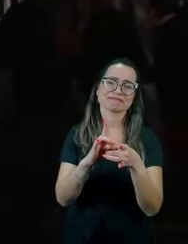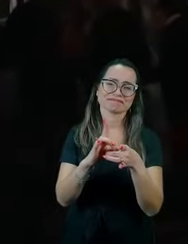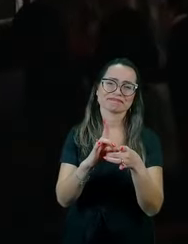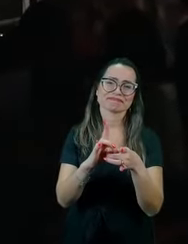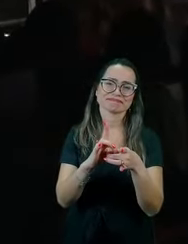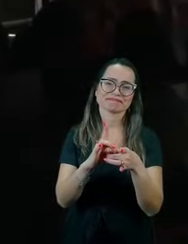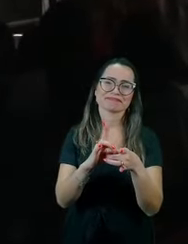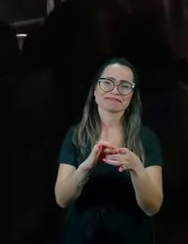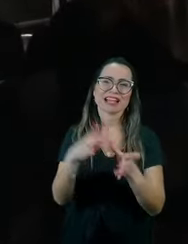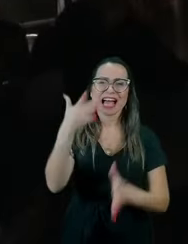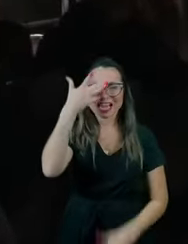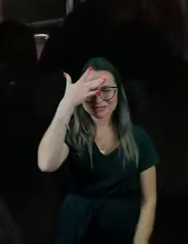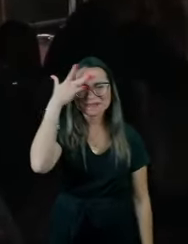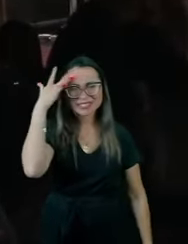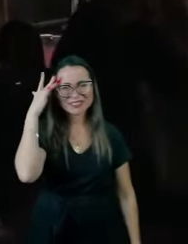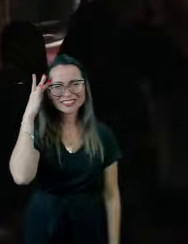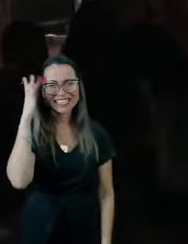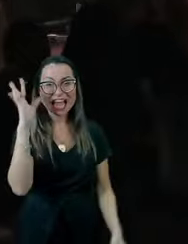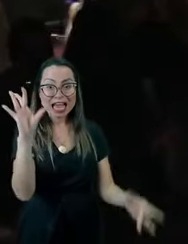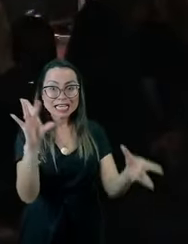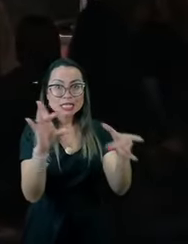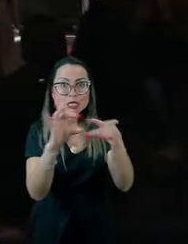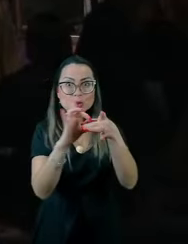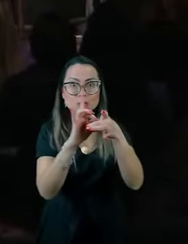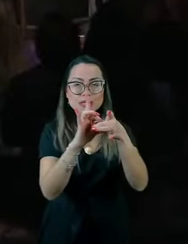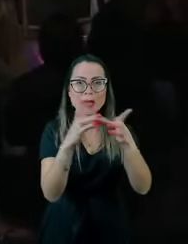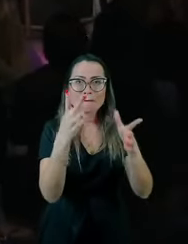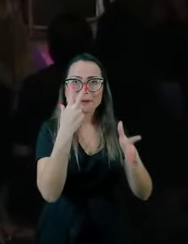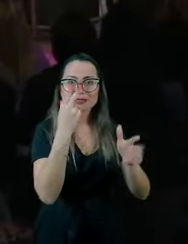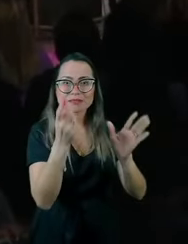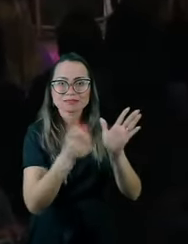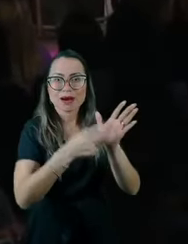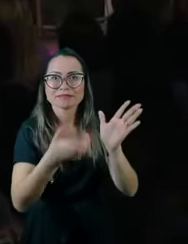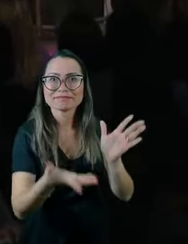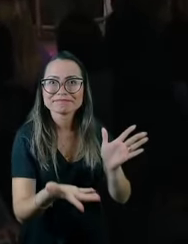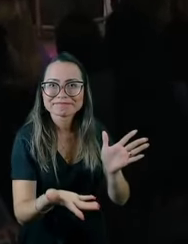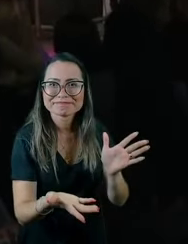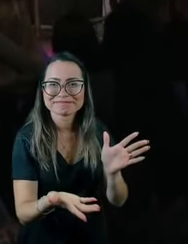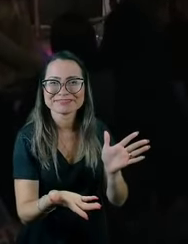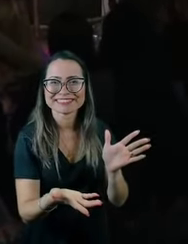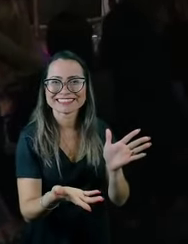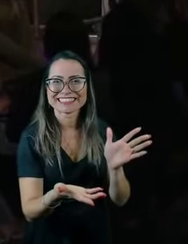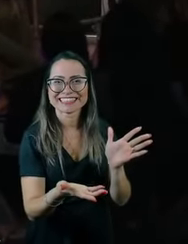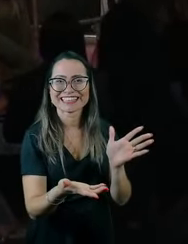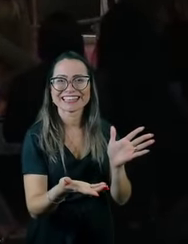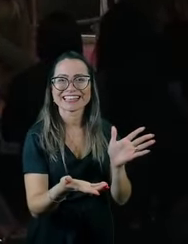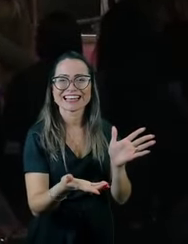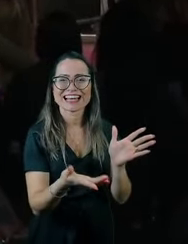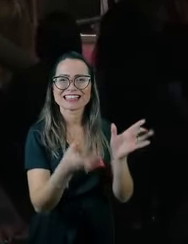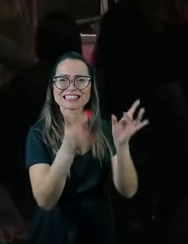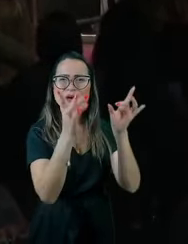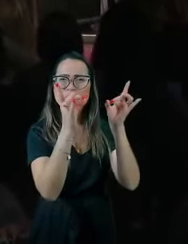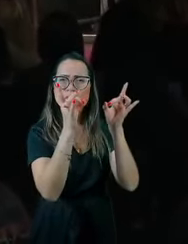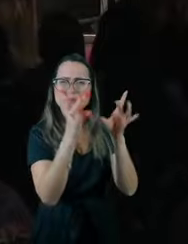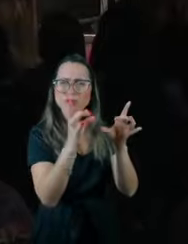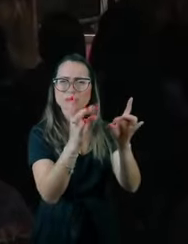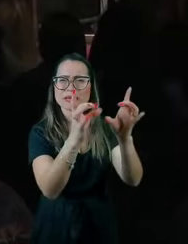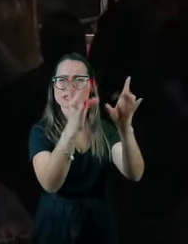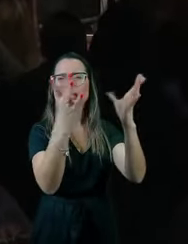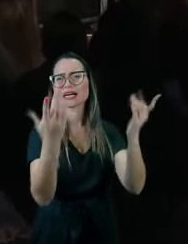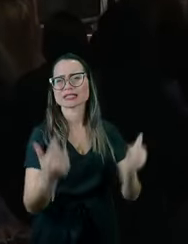As conectoras são pontuais, elas são... Nós precisamos delas no